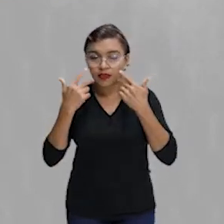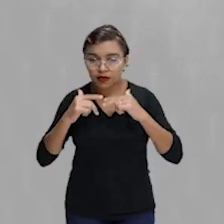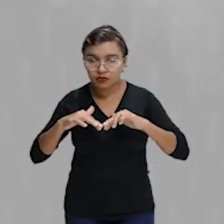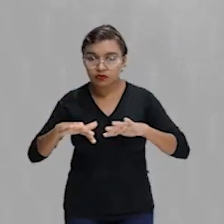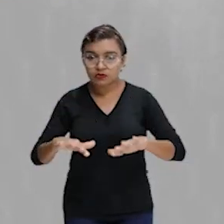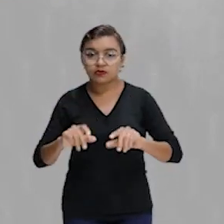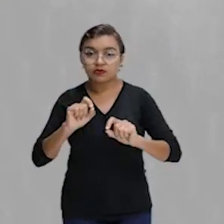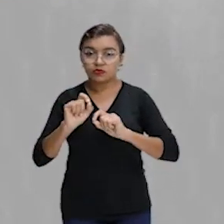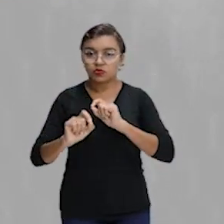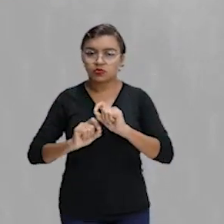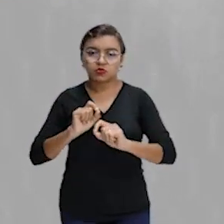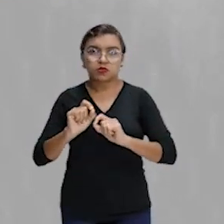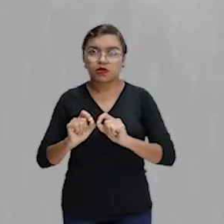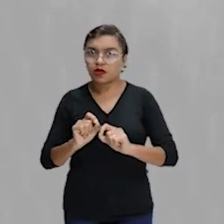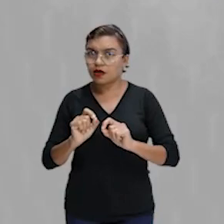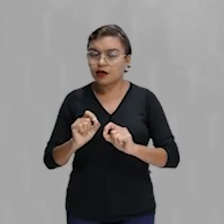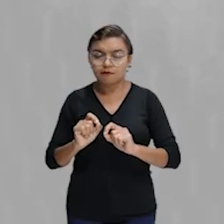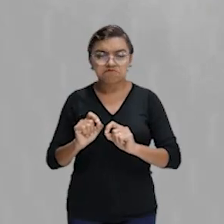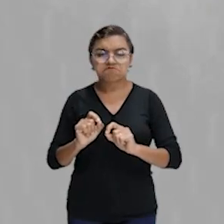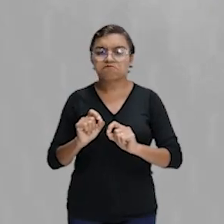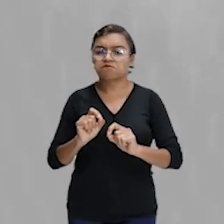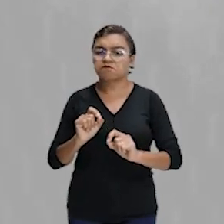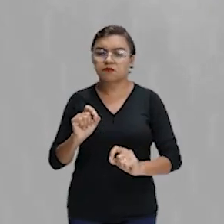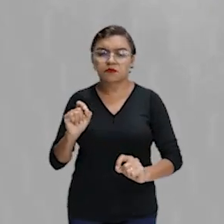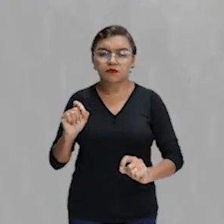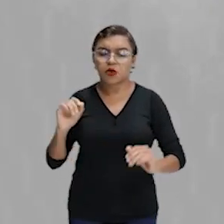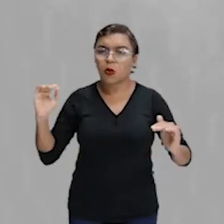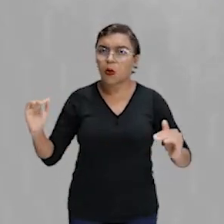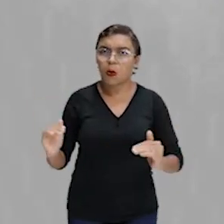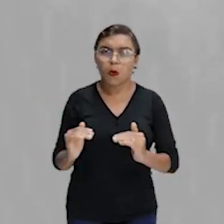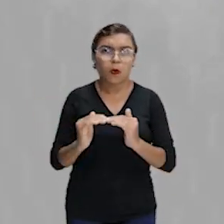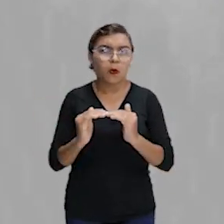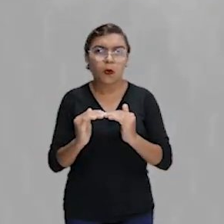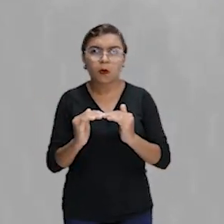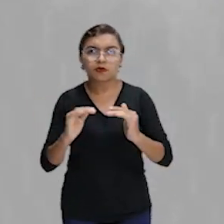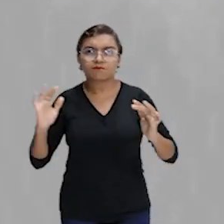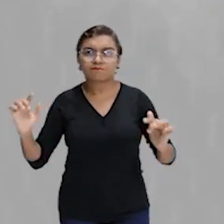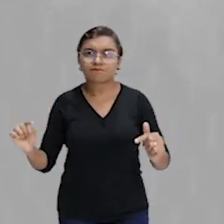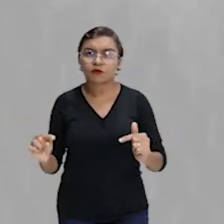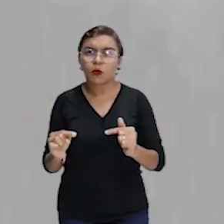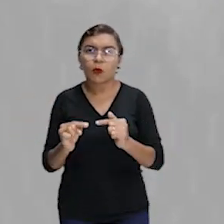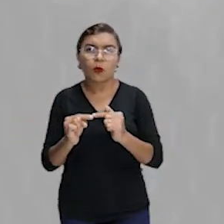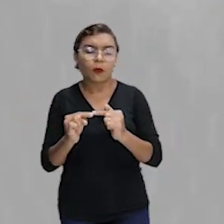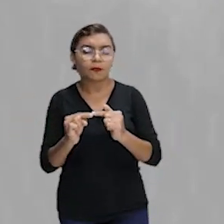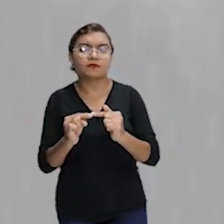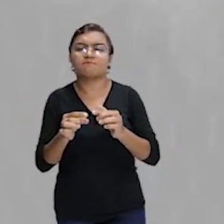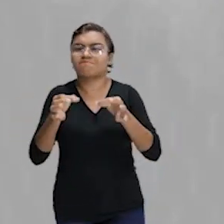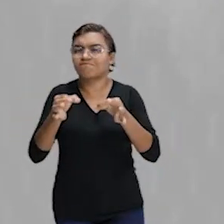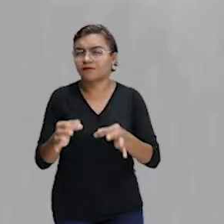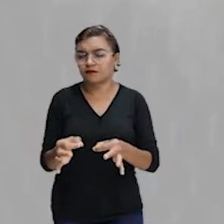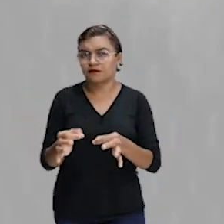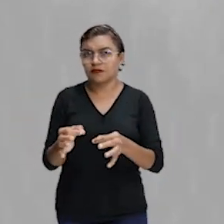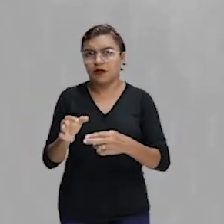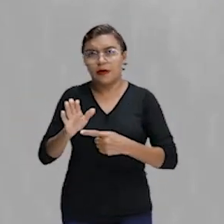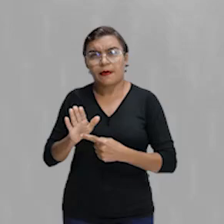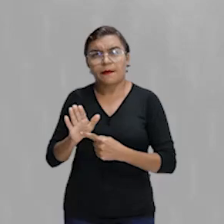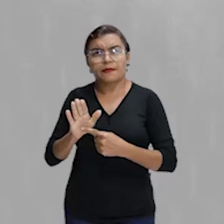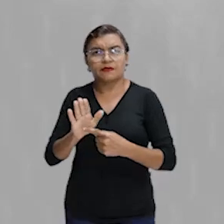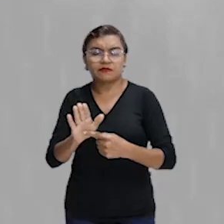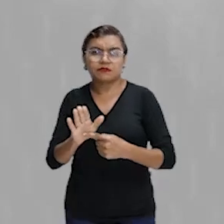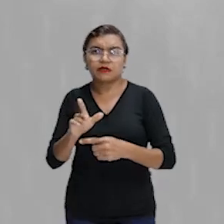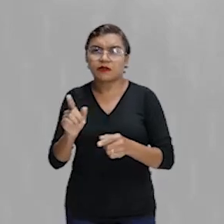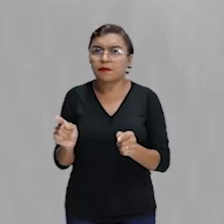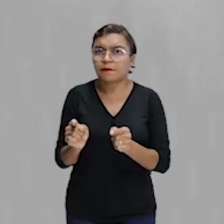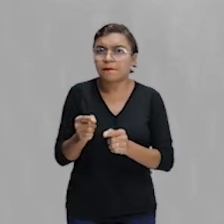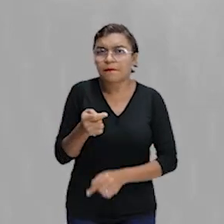encaixa perfeitamente, tá? Sempre ela vai se apresentar para nós com uma pequena